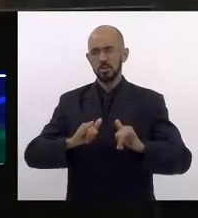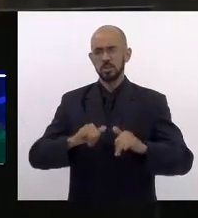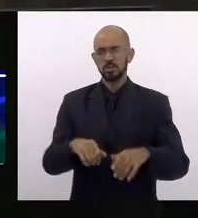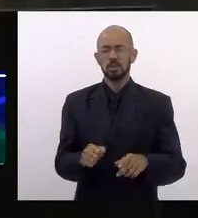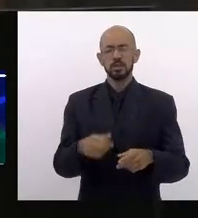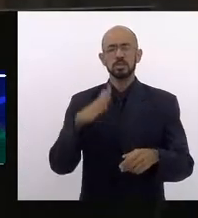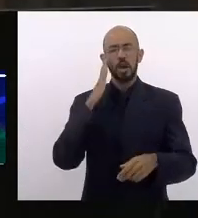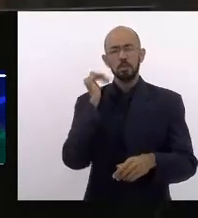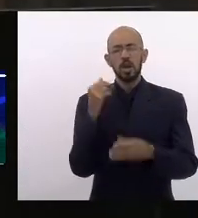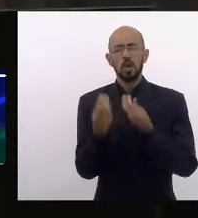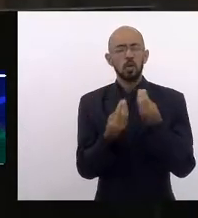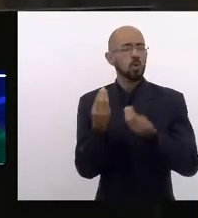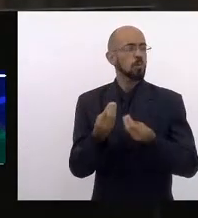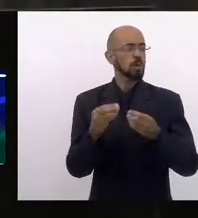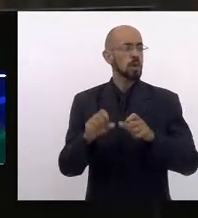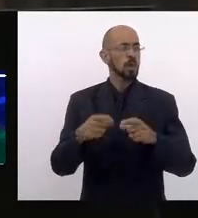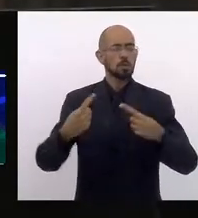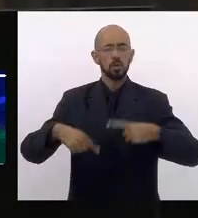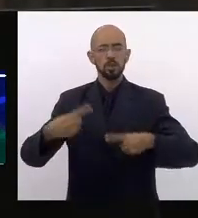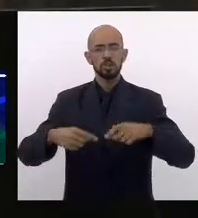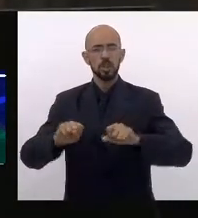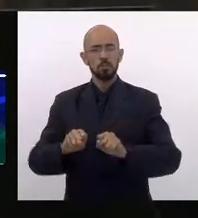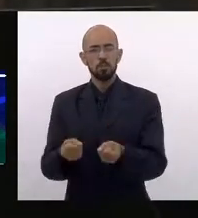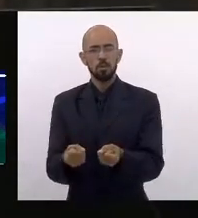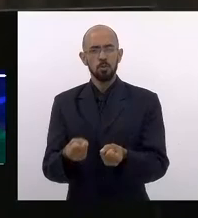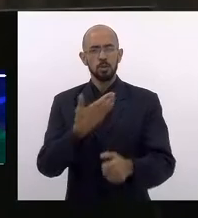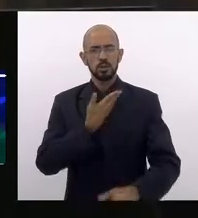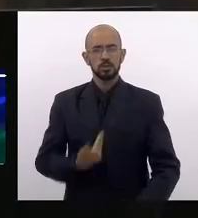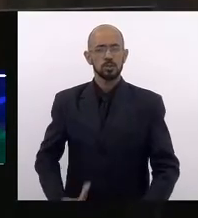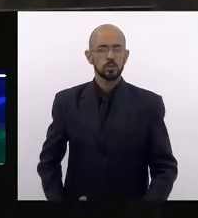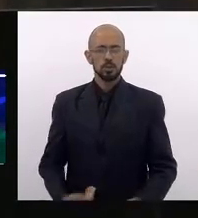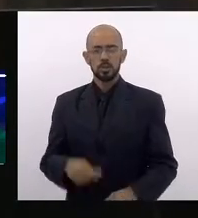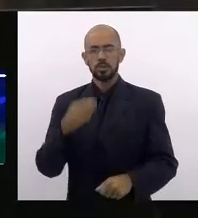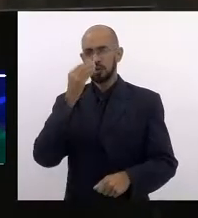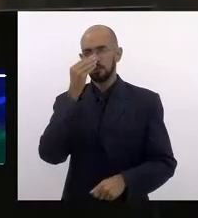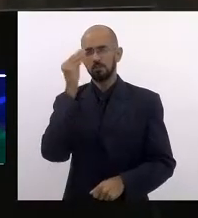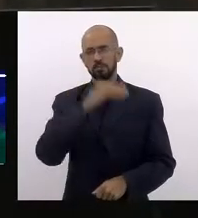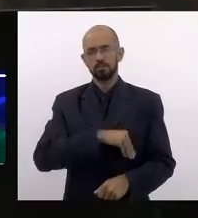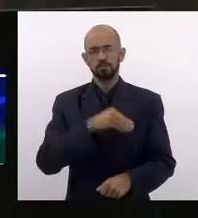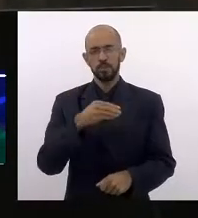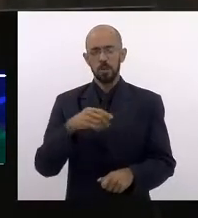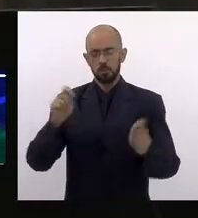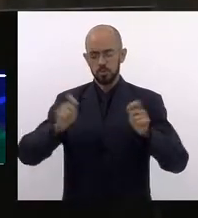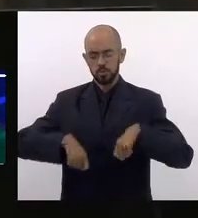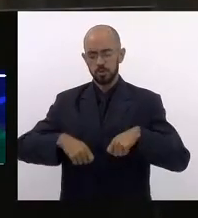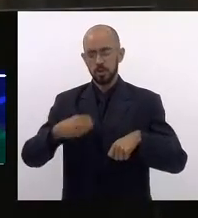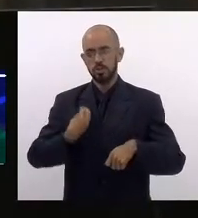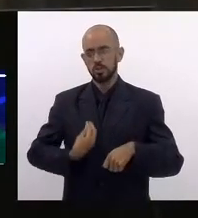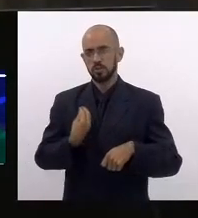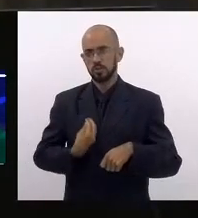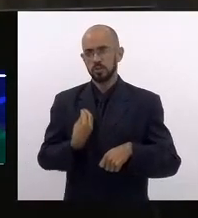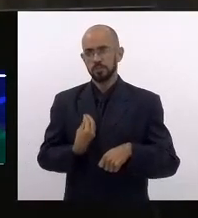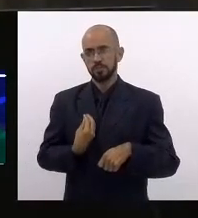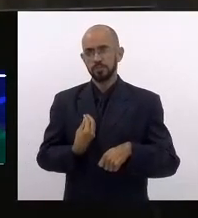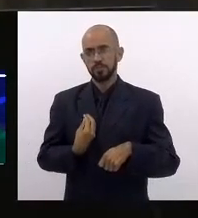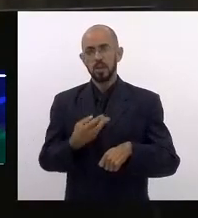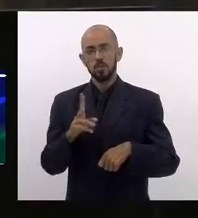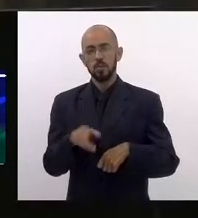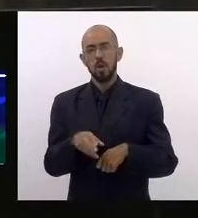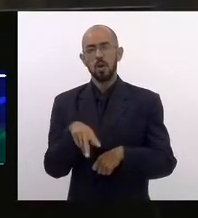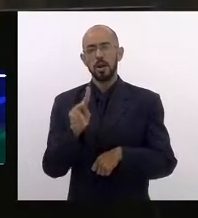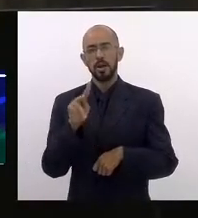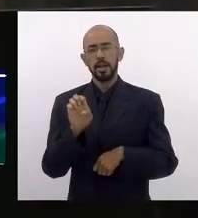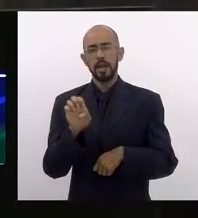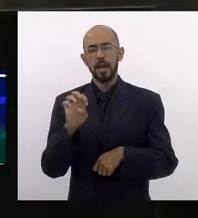política pública de segurança nega a possibilidade de vida. Negou a possibilidade de vida da jovem Kathleen Romeu,